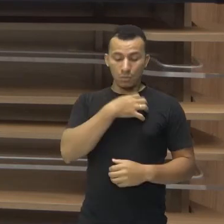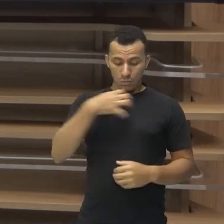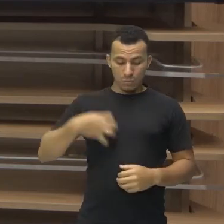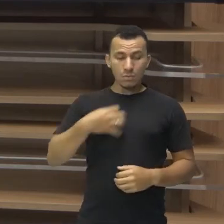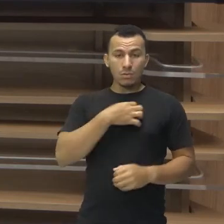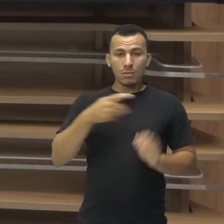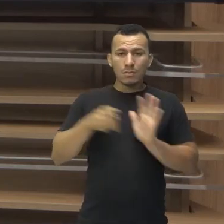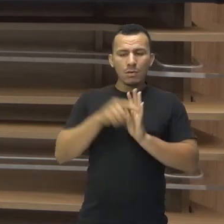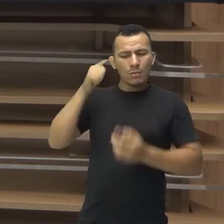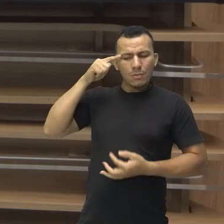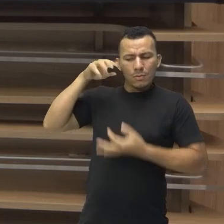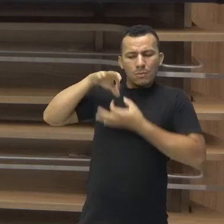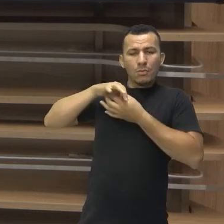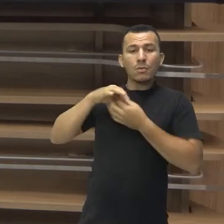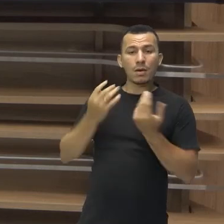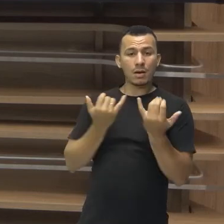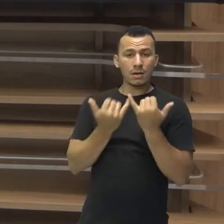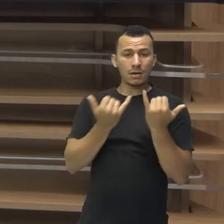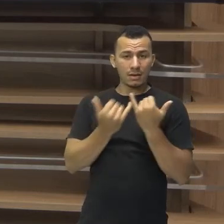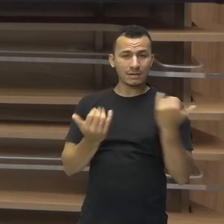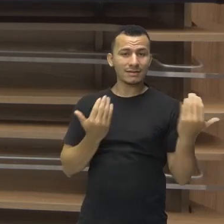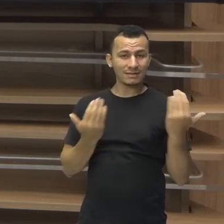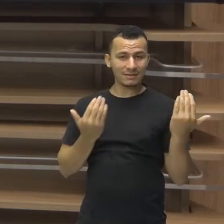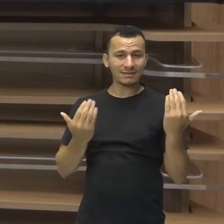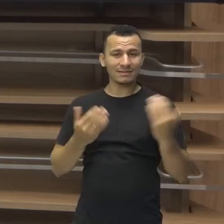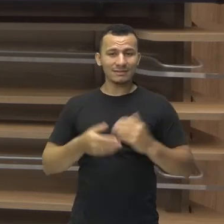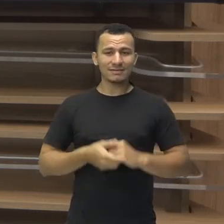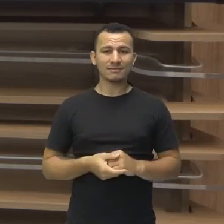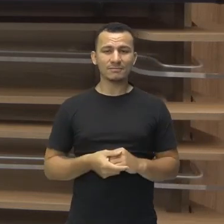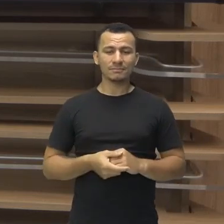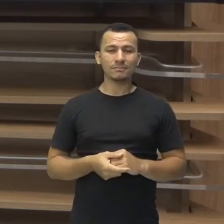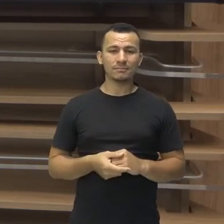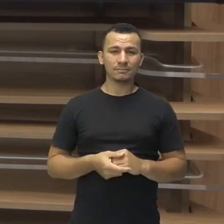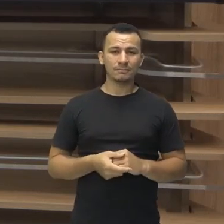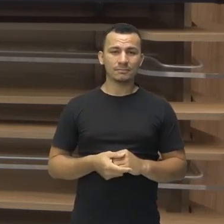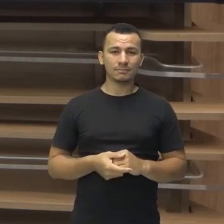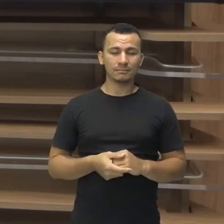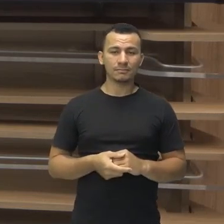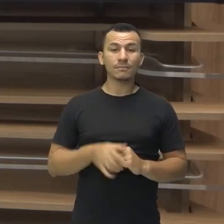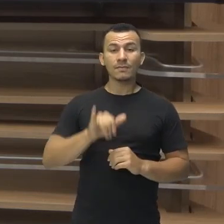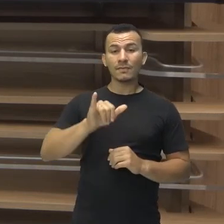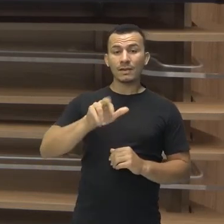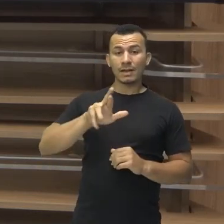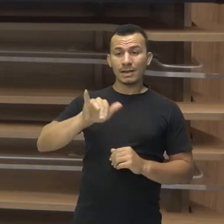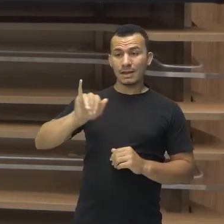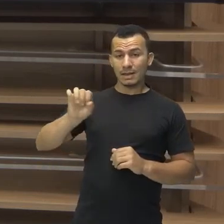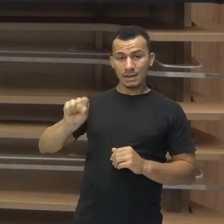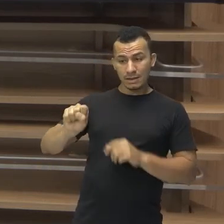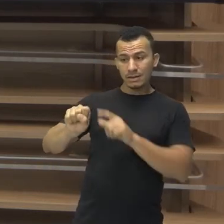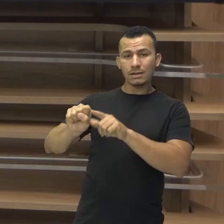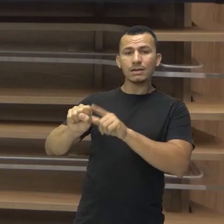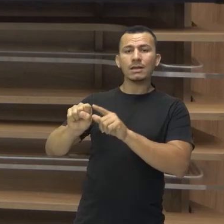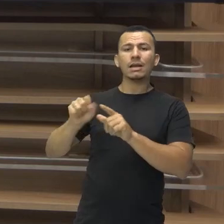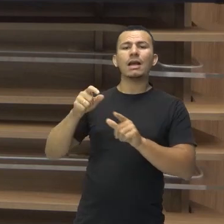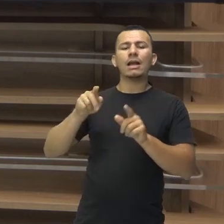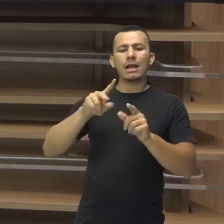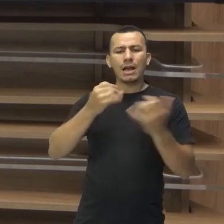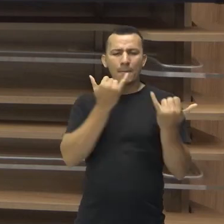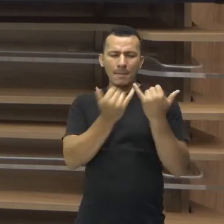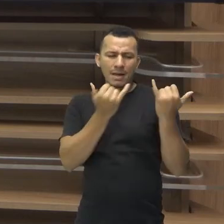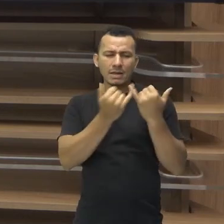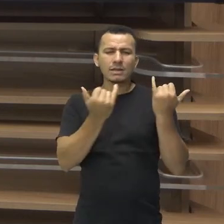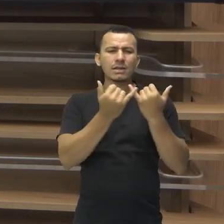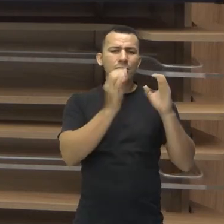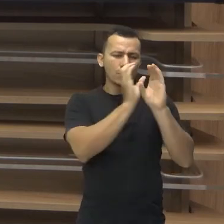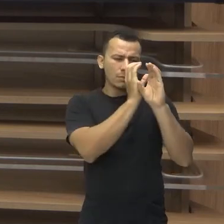algumas estruturas vão ser semelhantes, por isso a gente tem esse comparativo, né, que a íris, como a gente pôde observar, né, que ela vai se assemelhar à